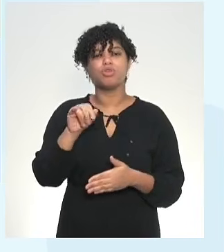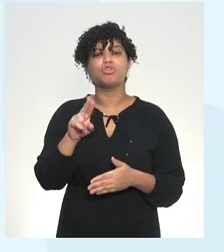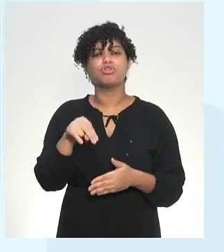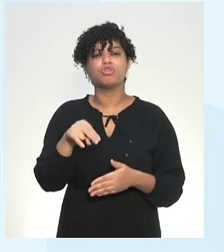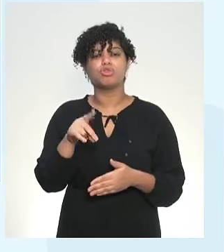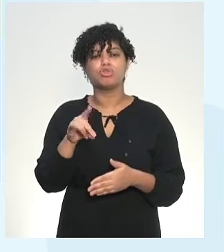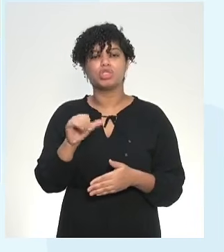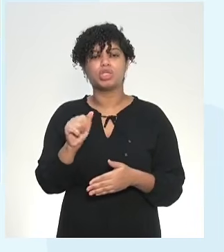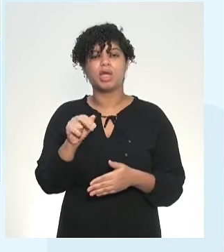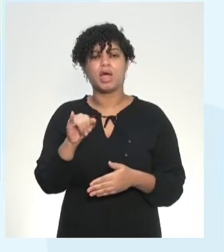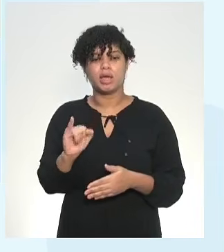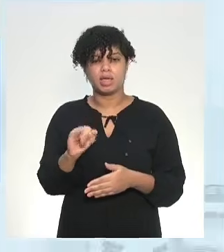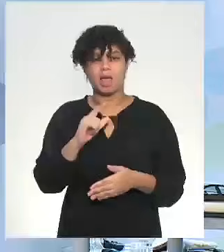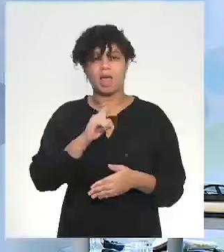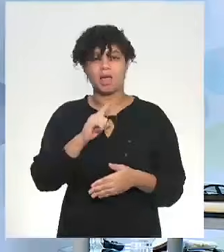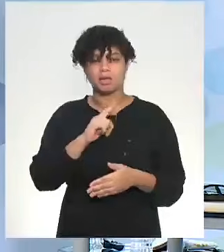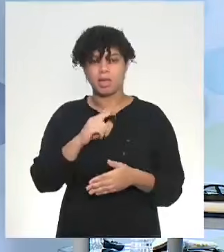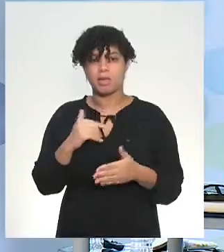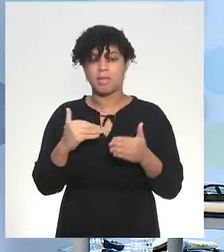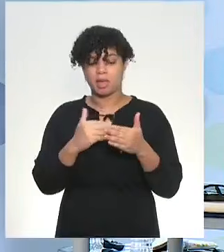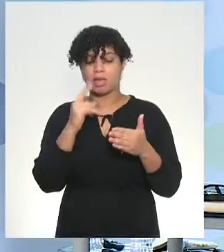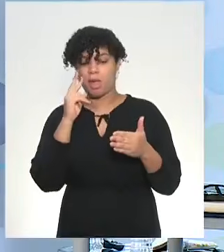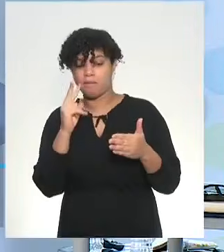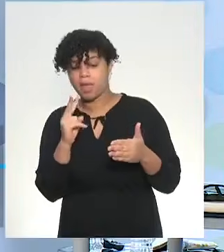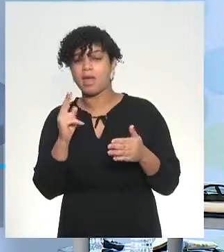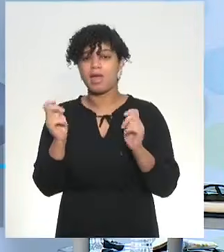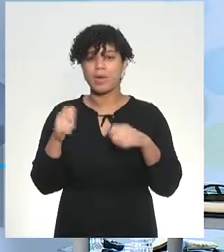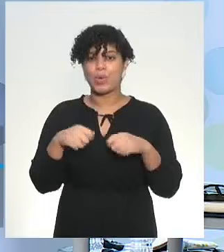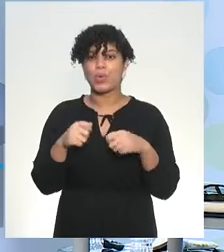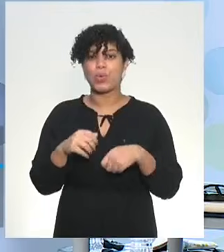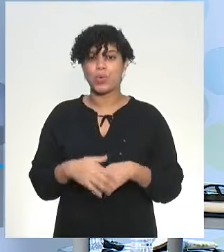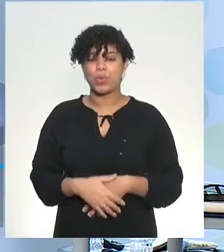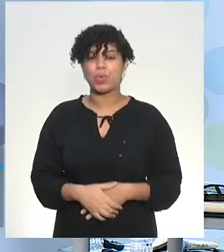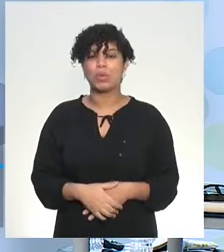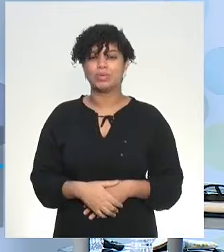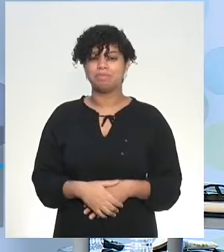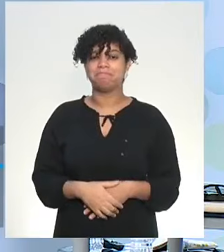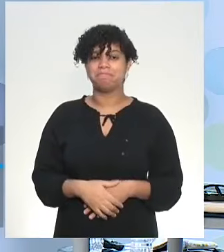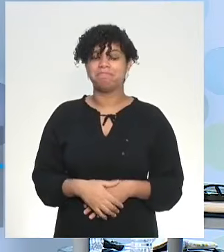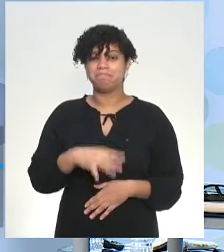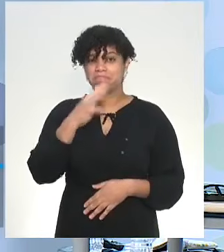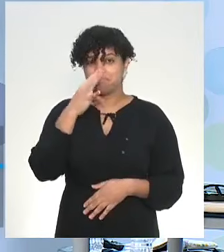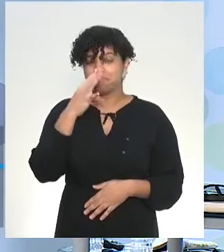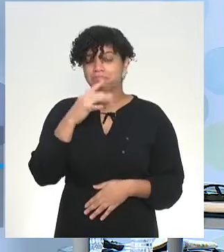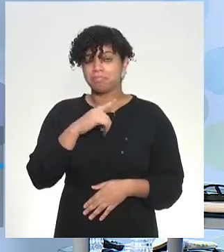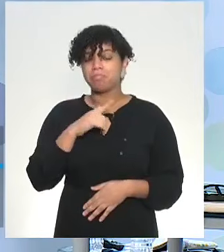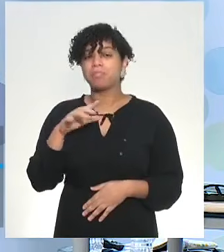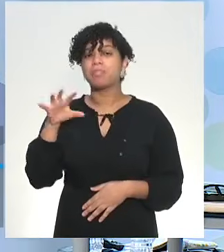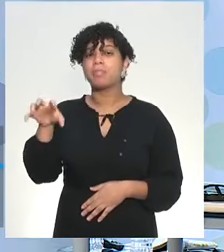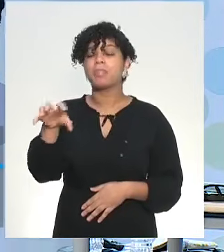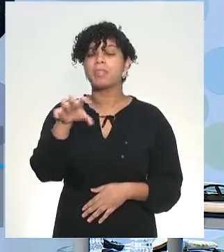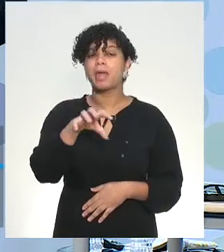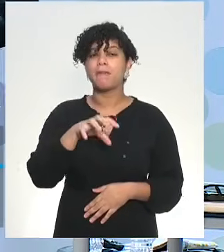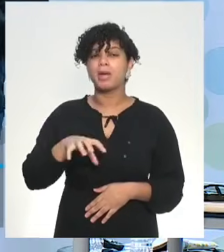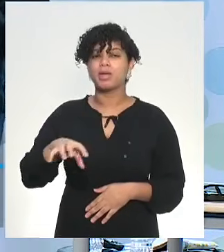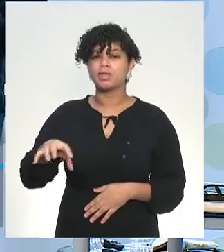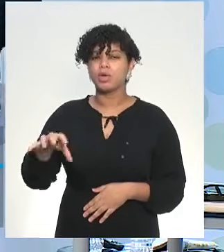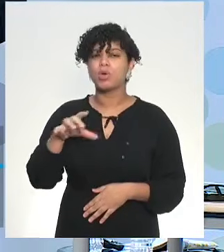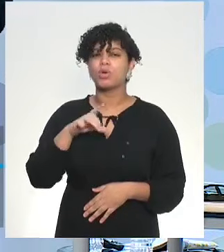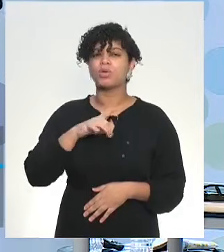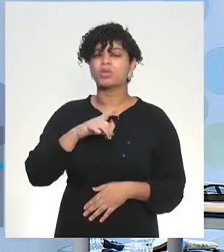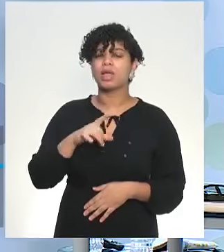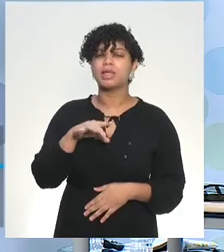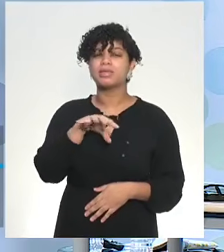região aí, da região metropolitana de São Paulo, tá certo? Então, essas regiões aí, elas têm essas denominações,